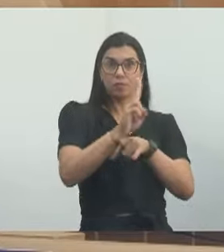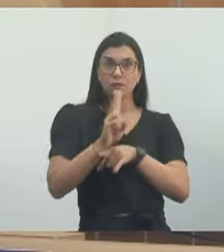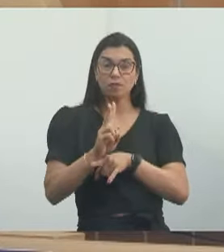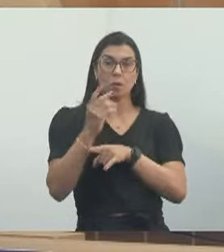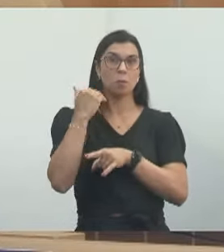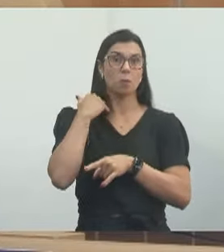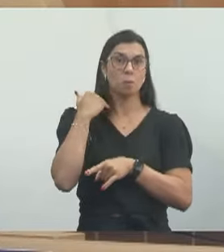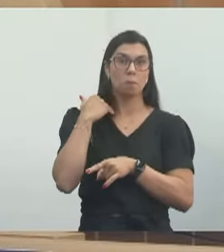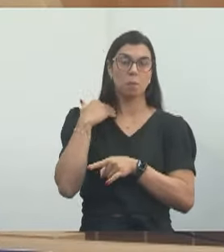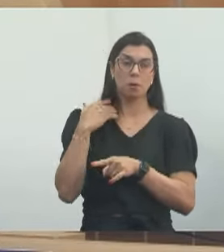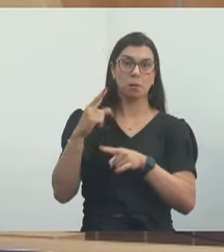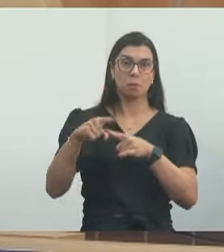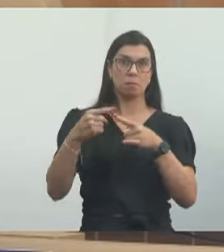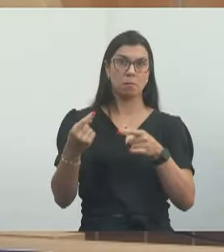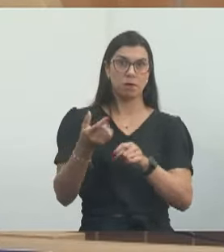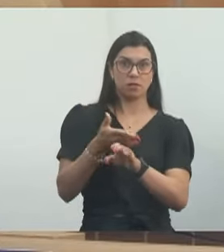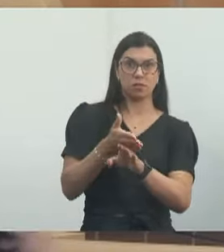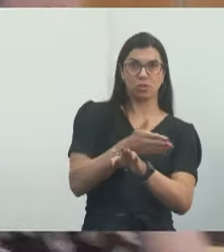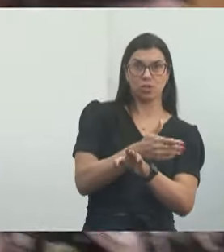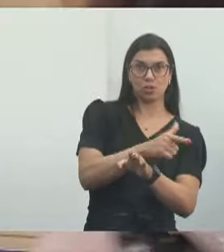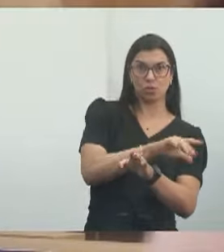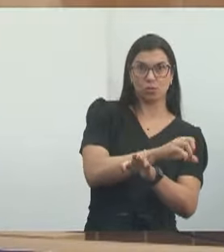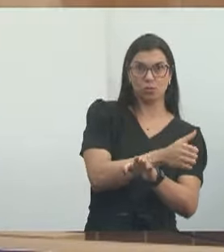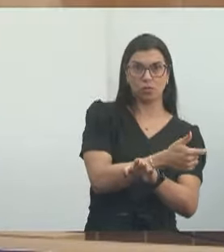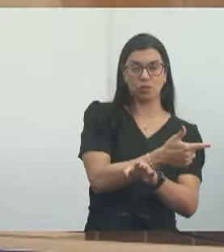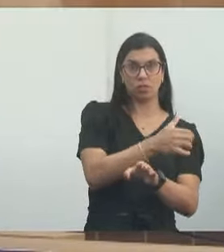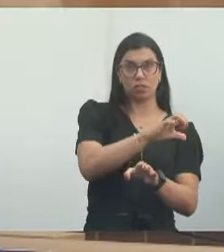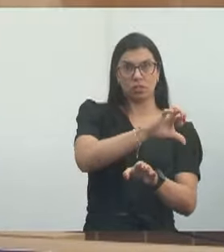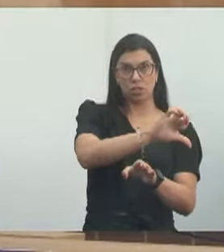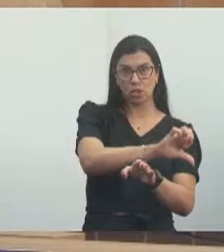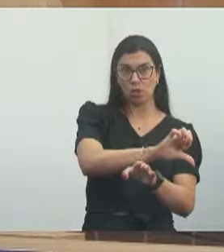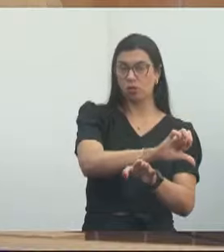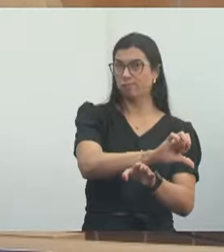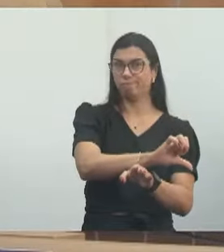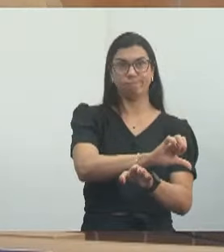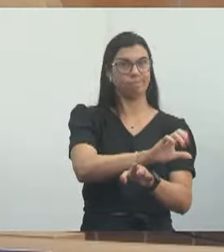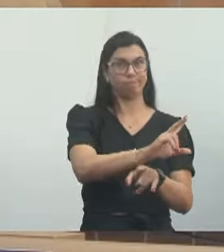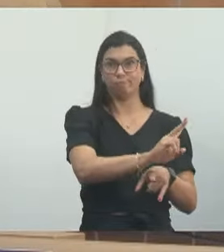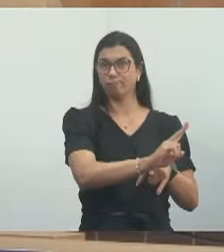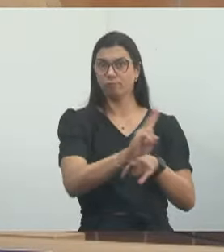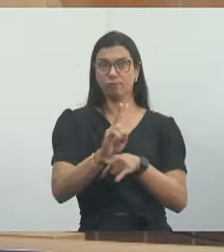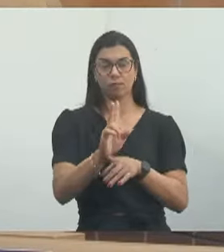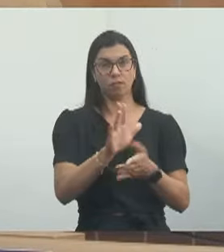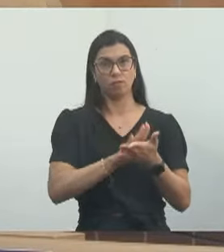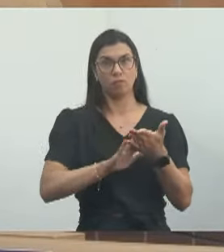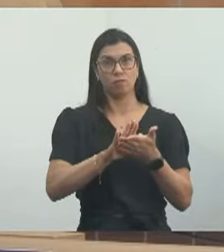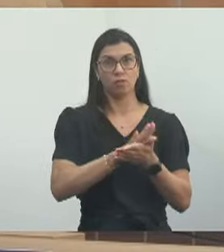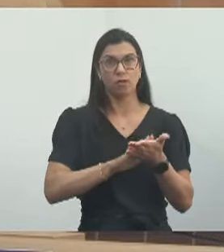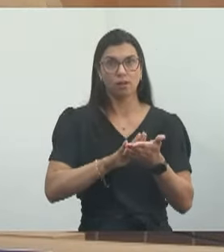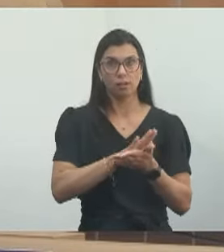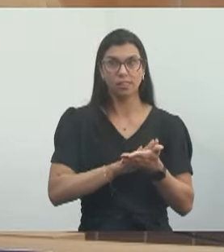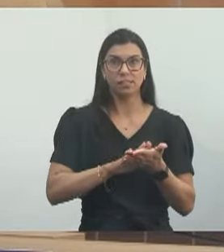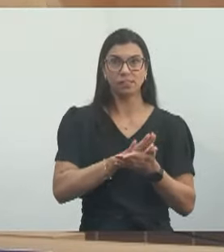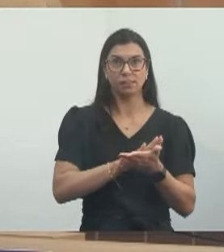em 2019, no caso em 2020, né? Porque o evento carnaval foi o de 2019,